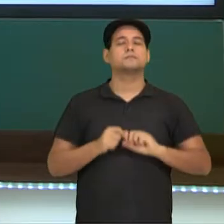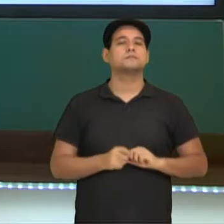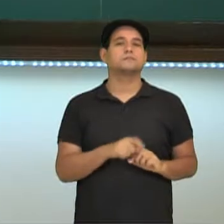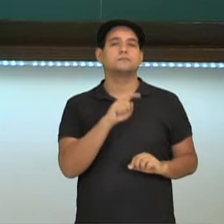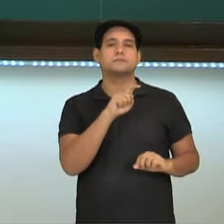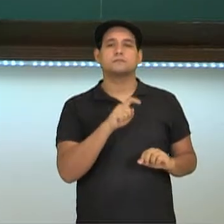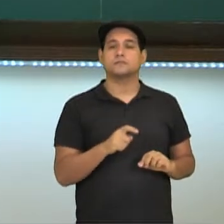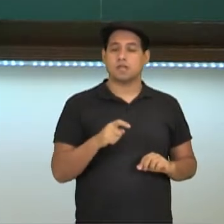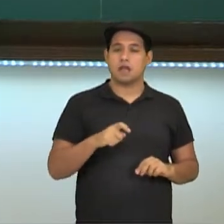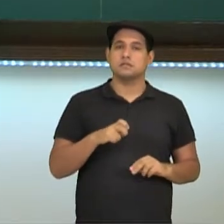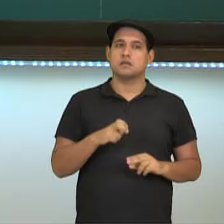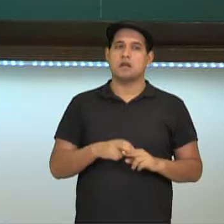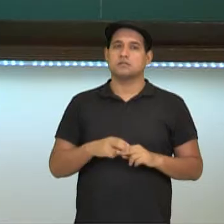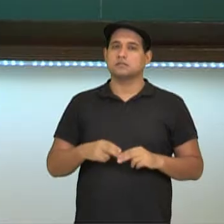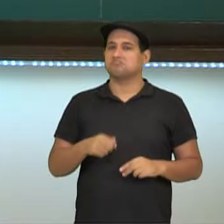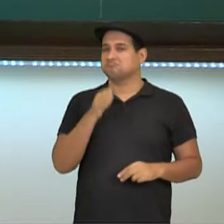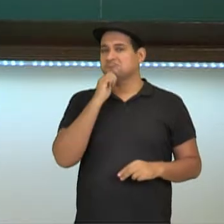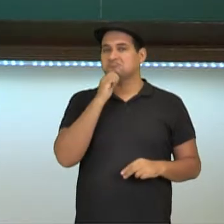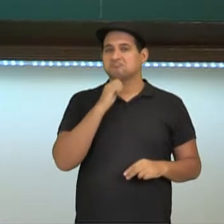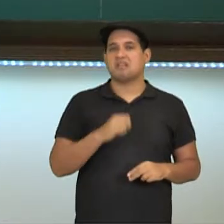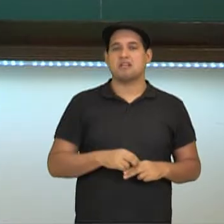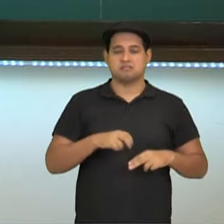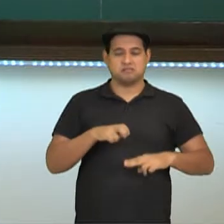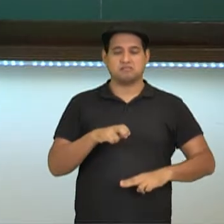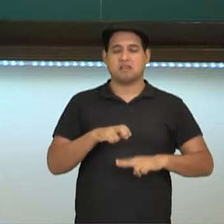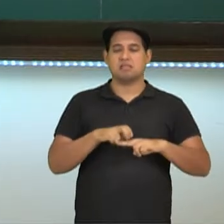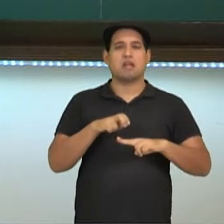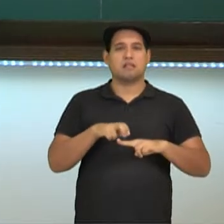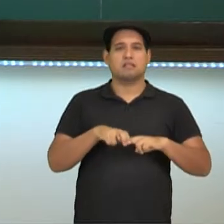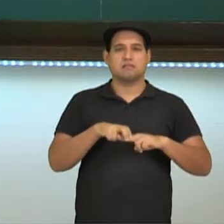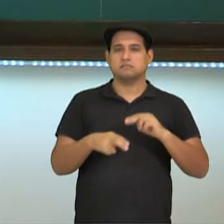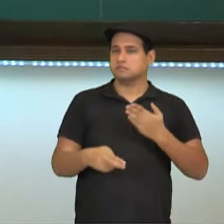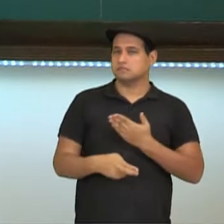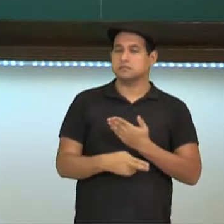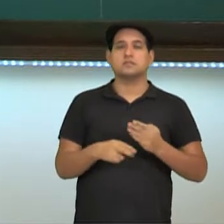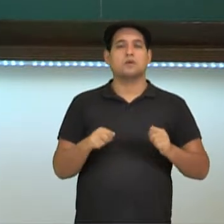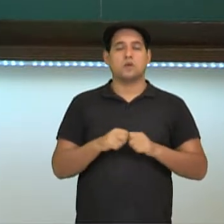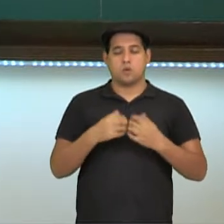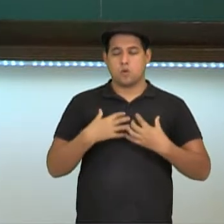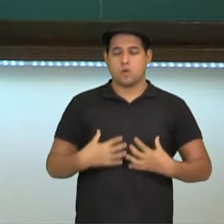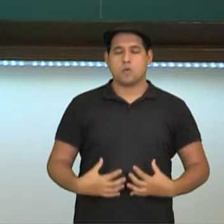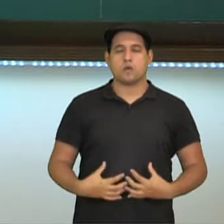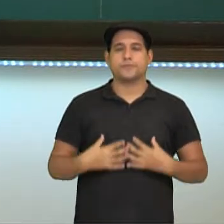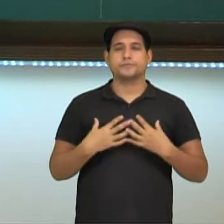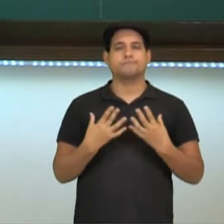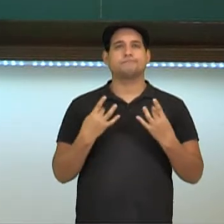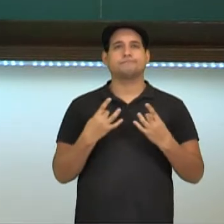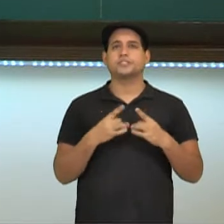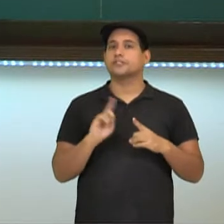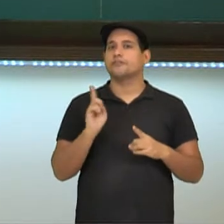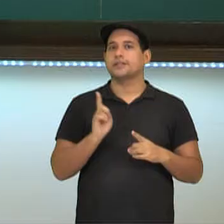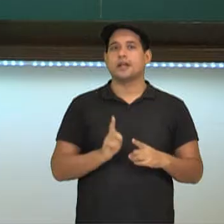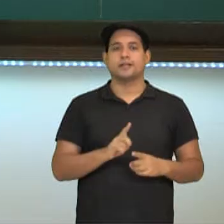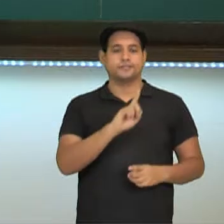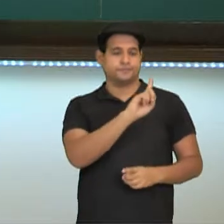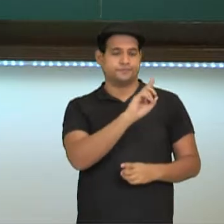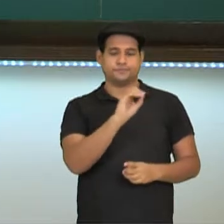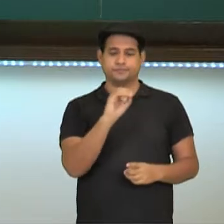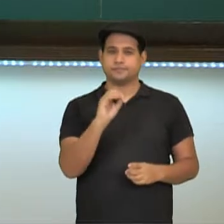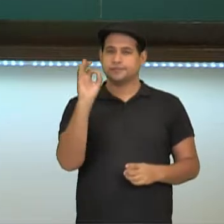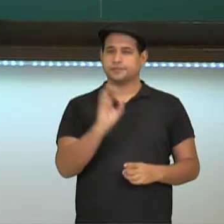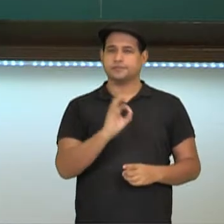Essa posição sentada, então, possibilita que o corpo mantenha um estado de alerta, ele não vai estar